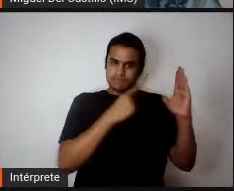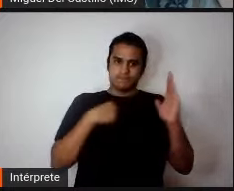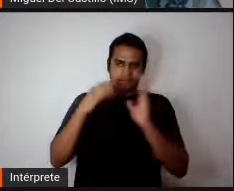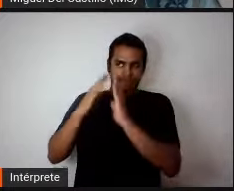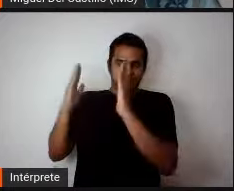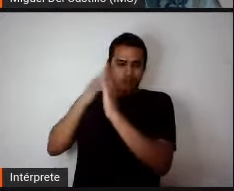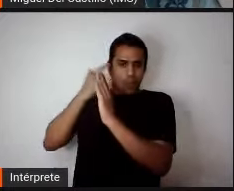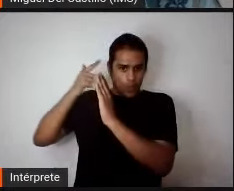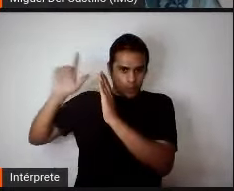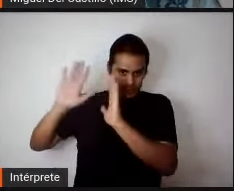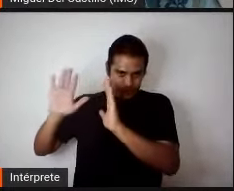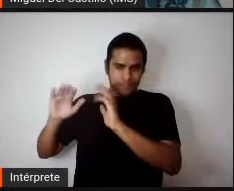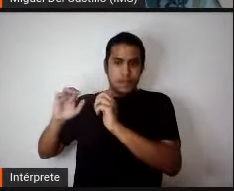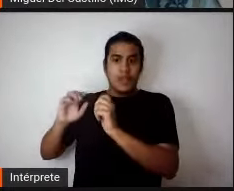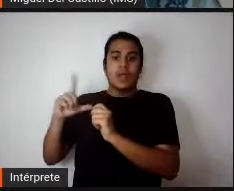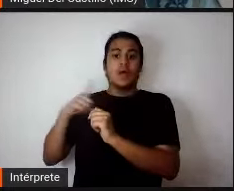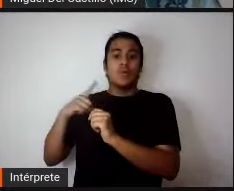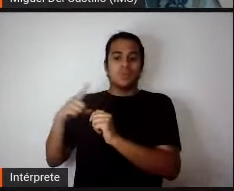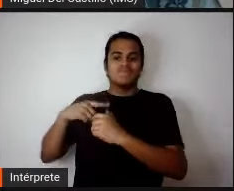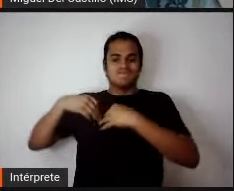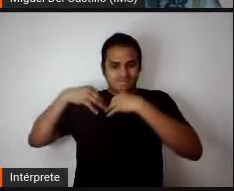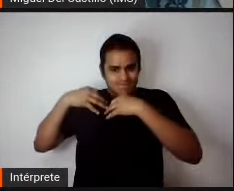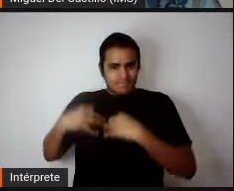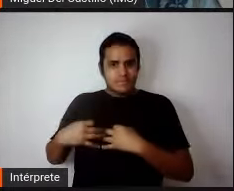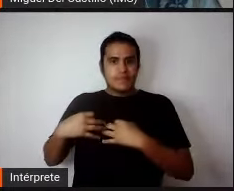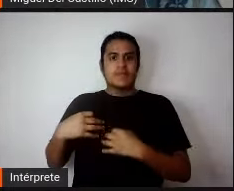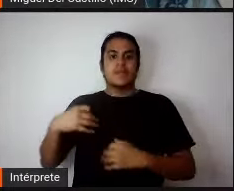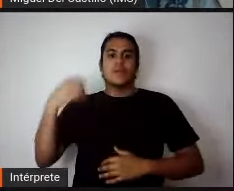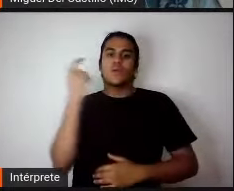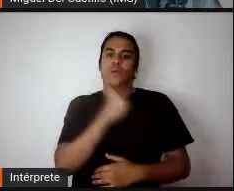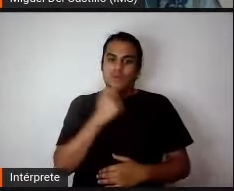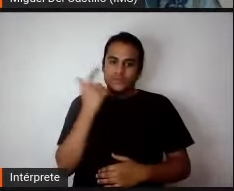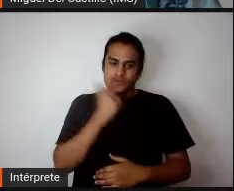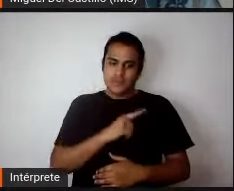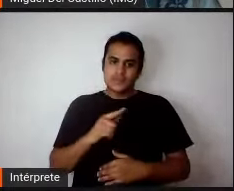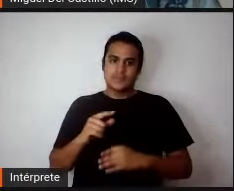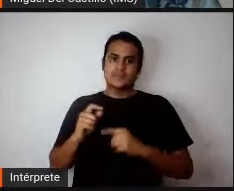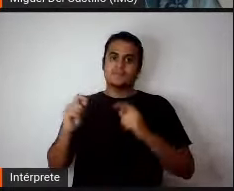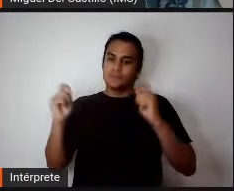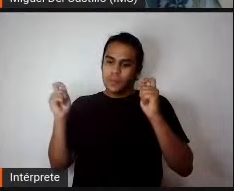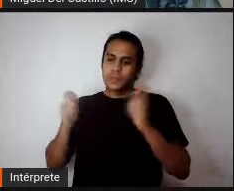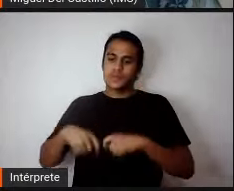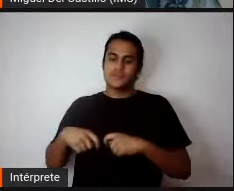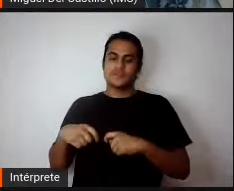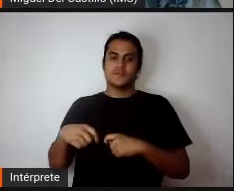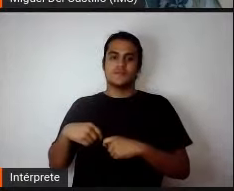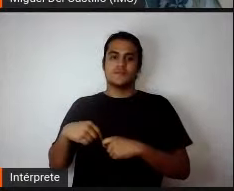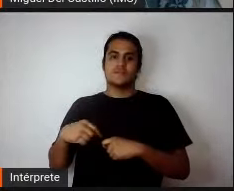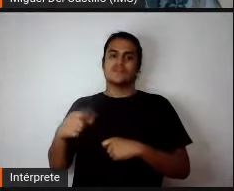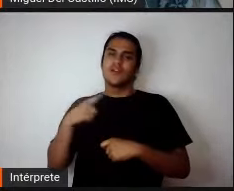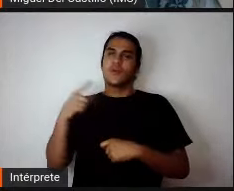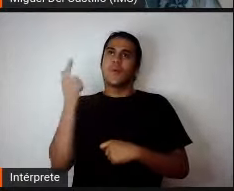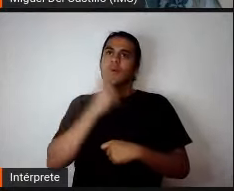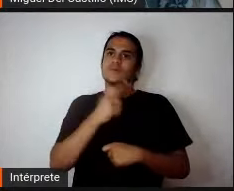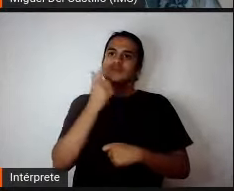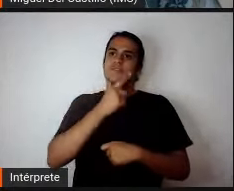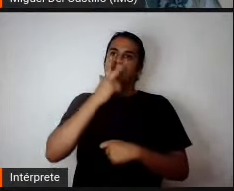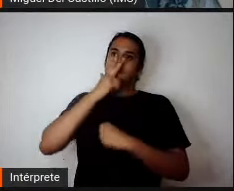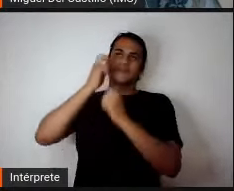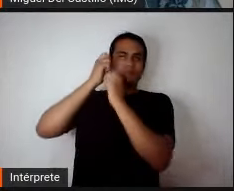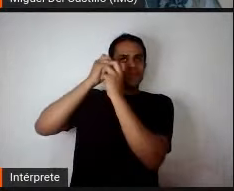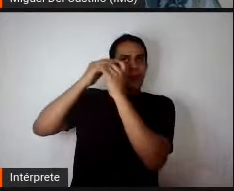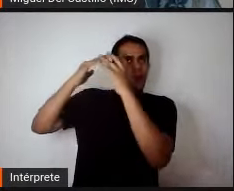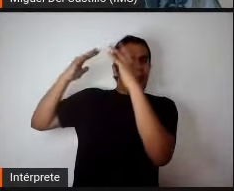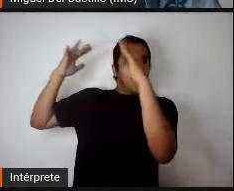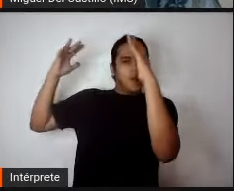fez realmente possível de fazer essas viagens e